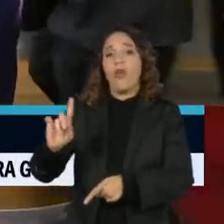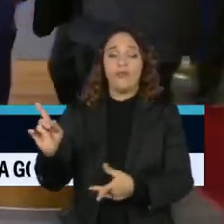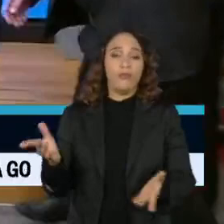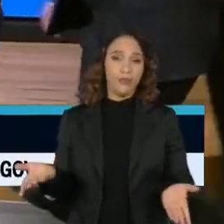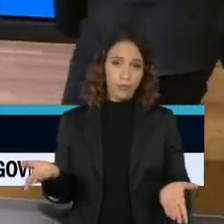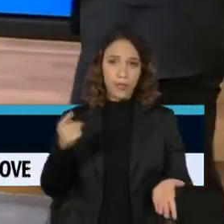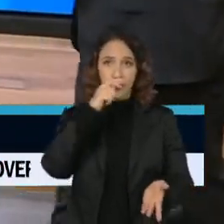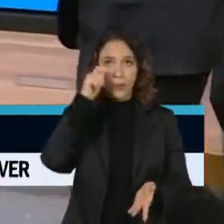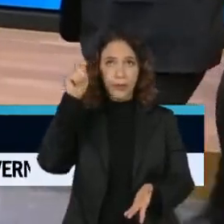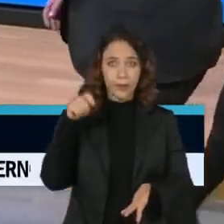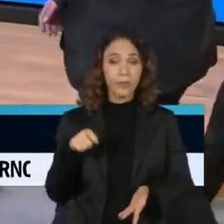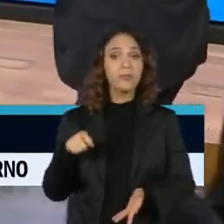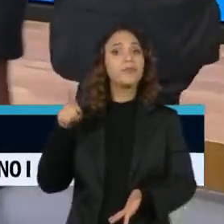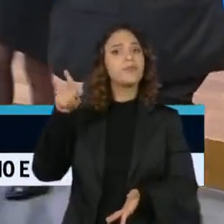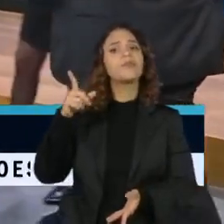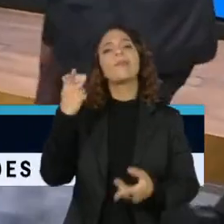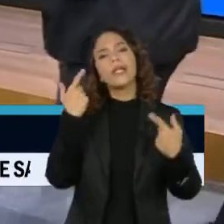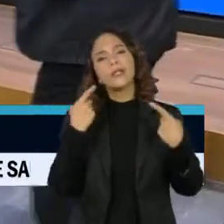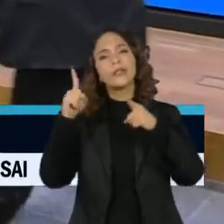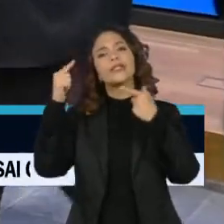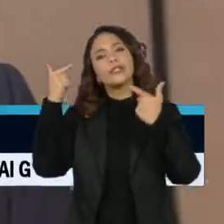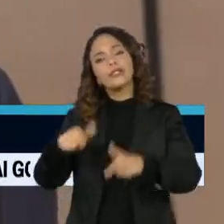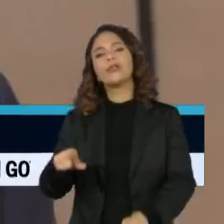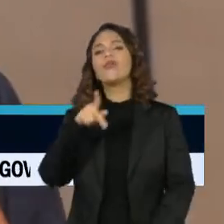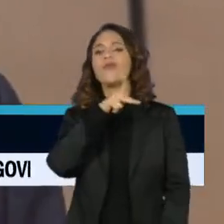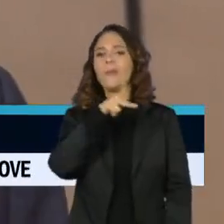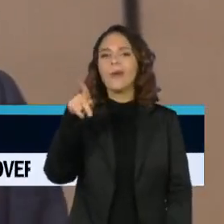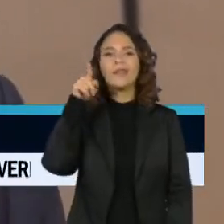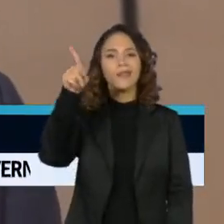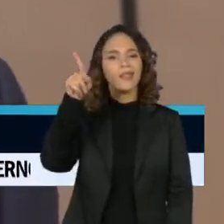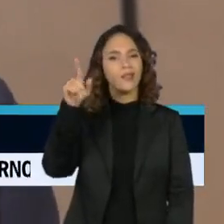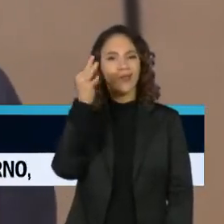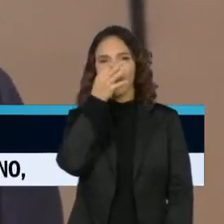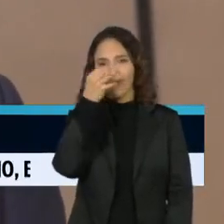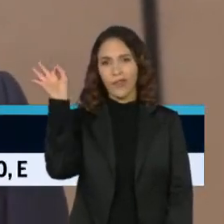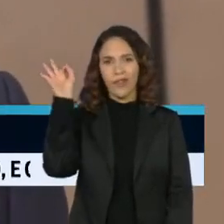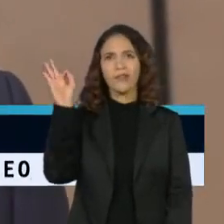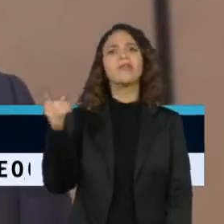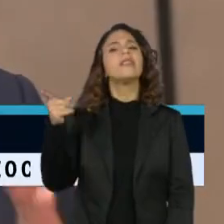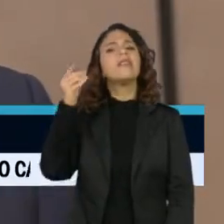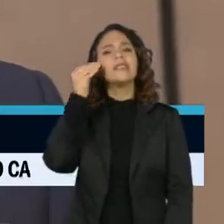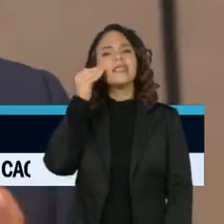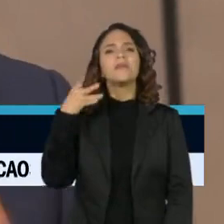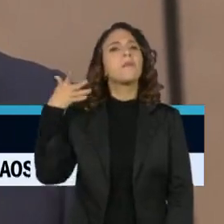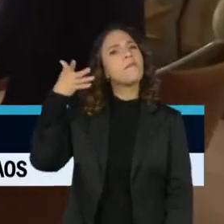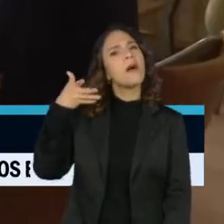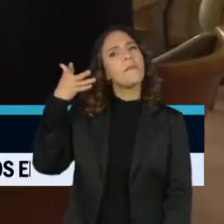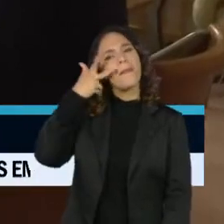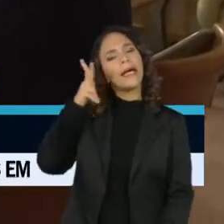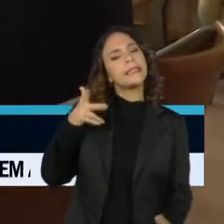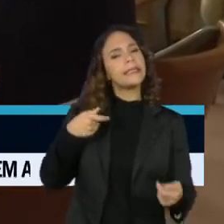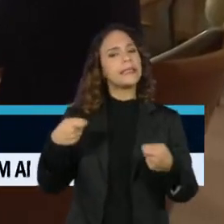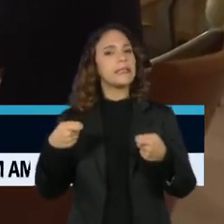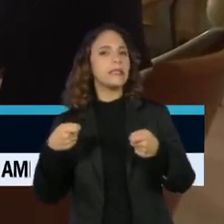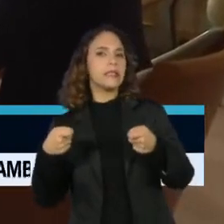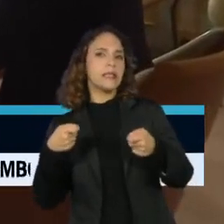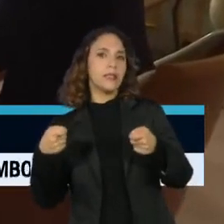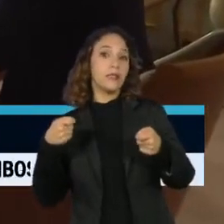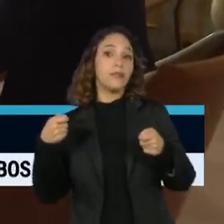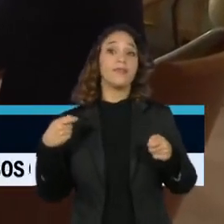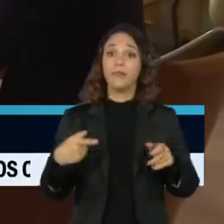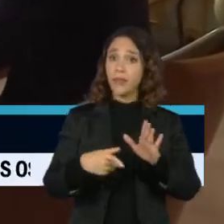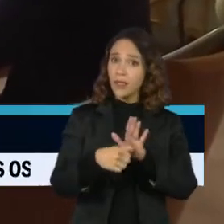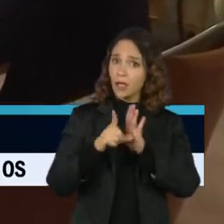Kiev criticou novamente o presidente Emmanuel Macron, que tem por vezes adotado um discurso mais moderado. Desde antes até